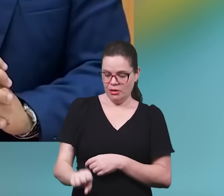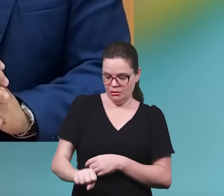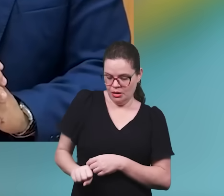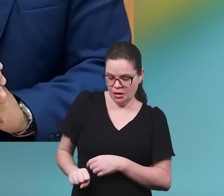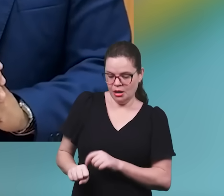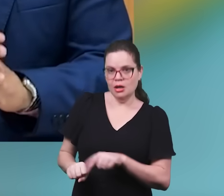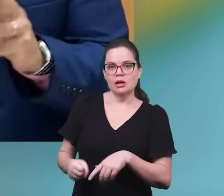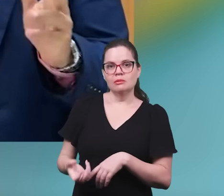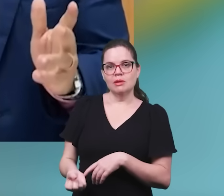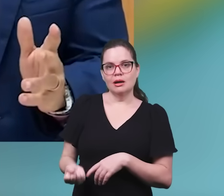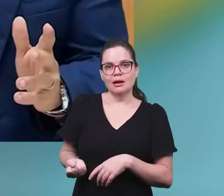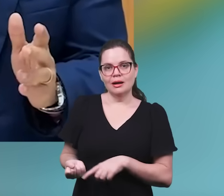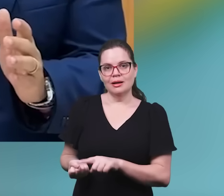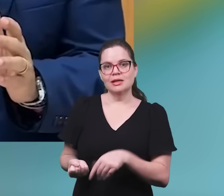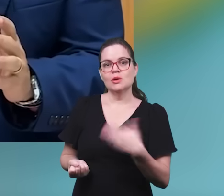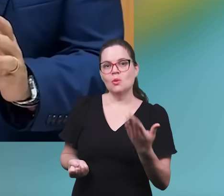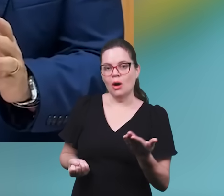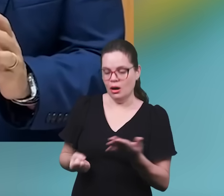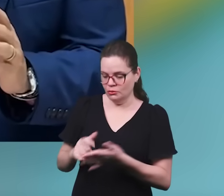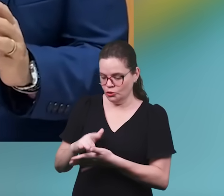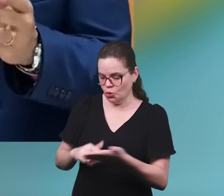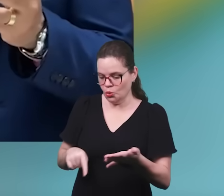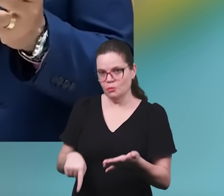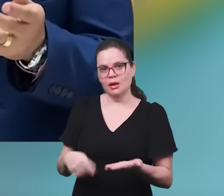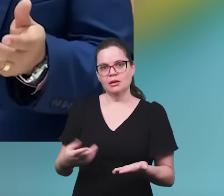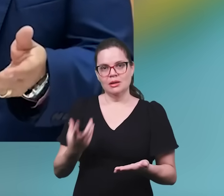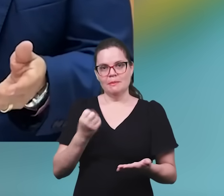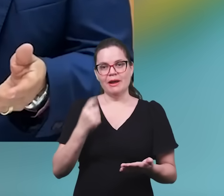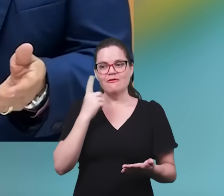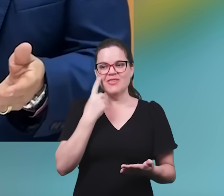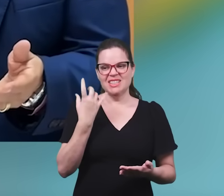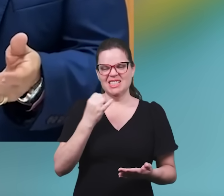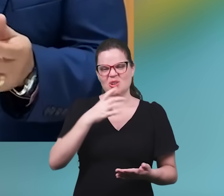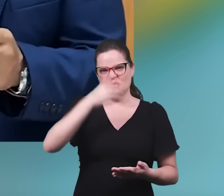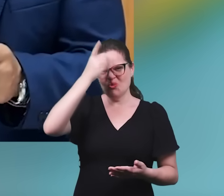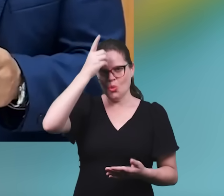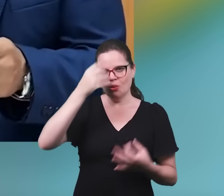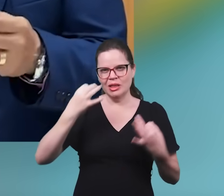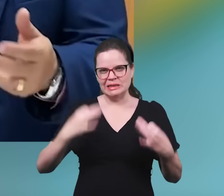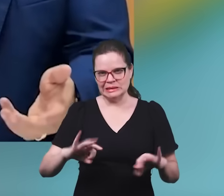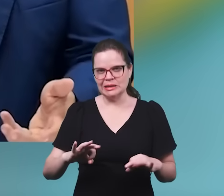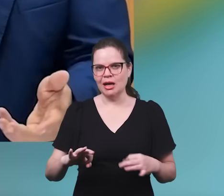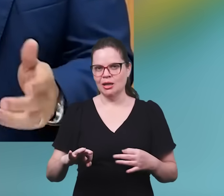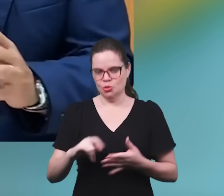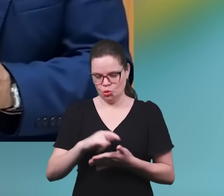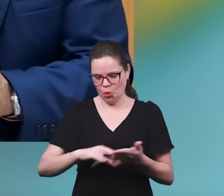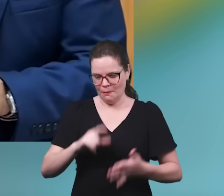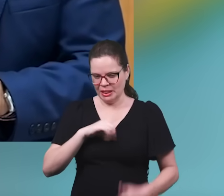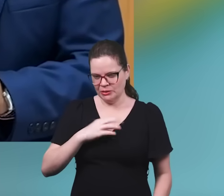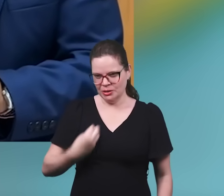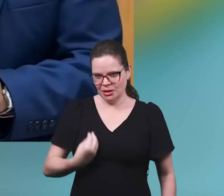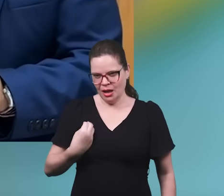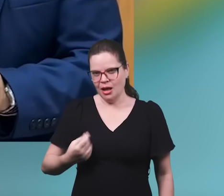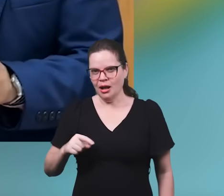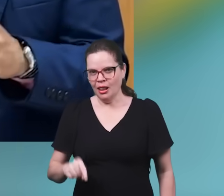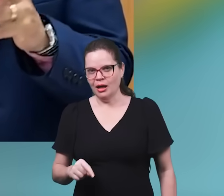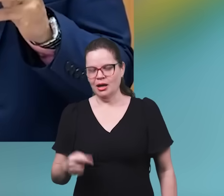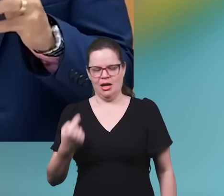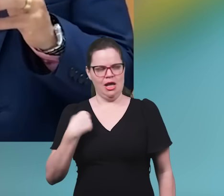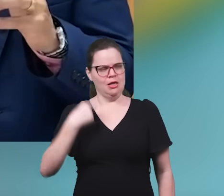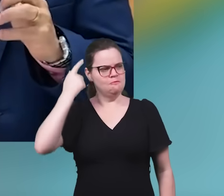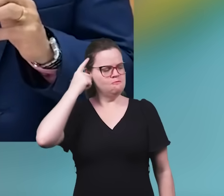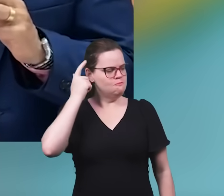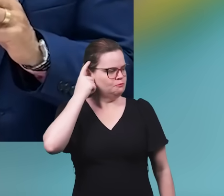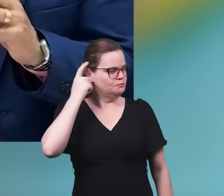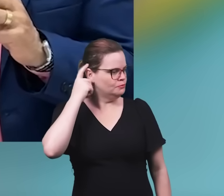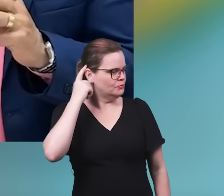ir ver, se aquele dom realmente era do Senhor, se aquele documento. Aquilo